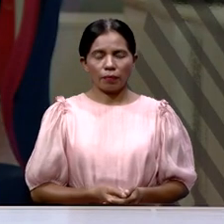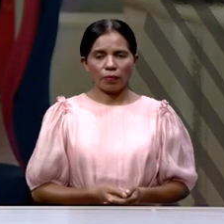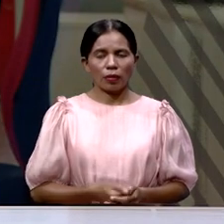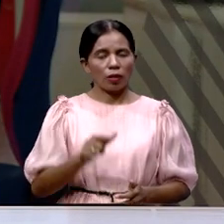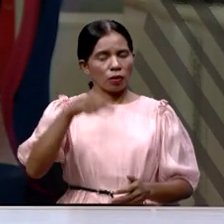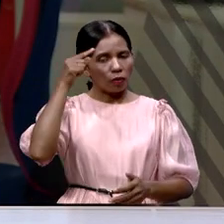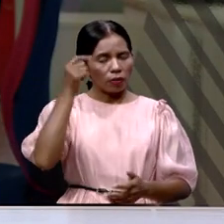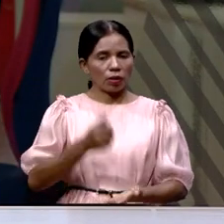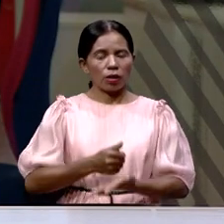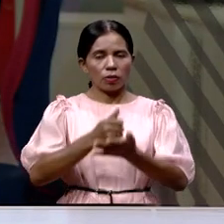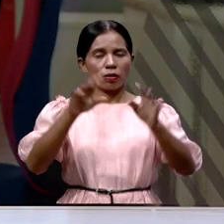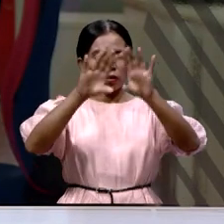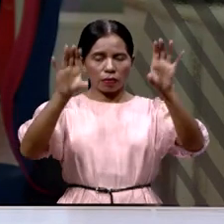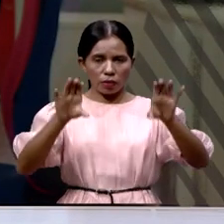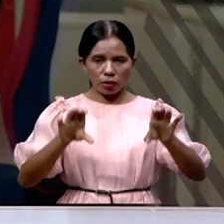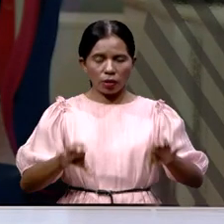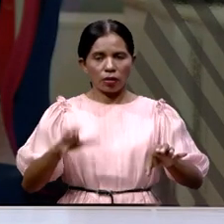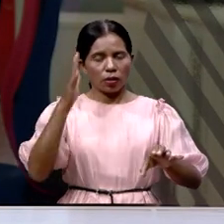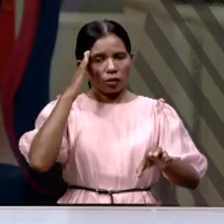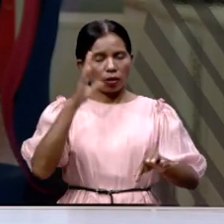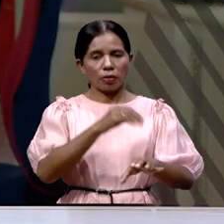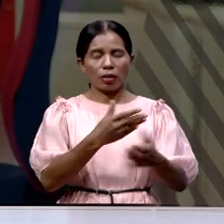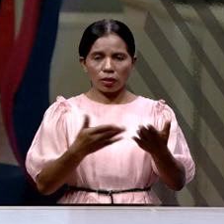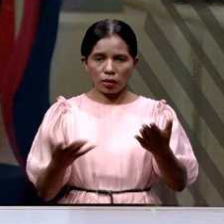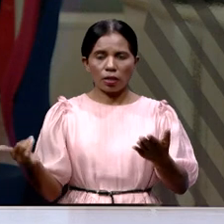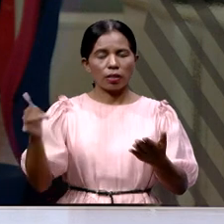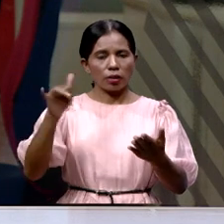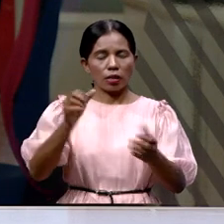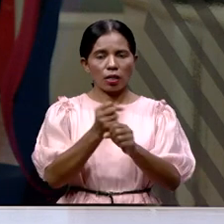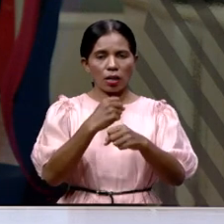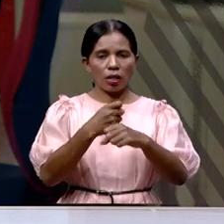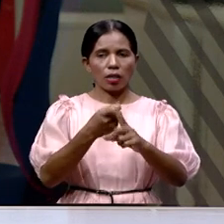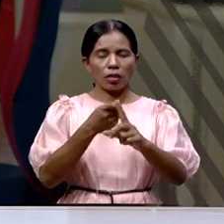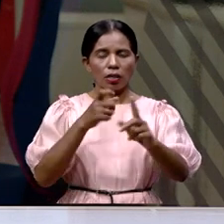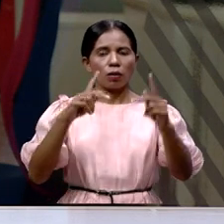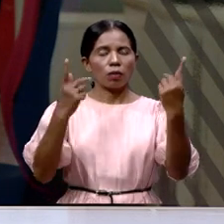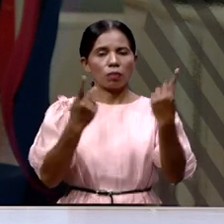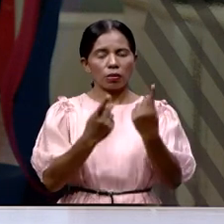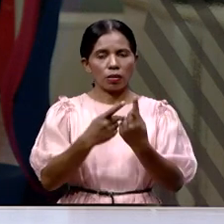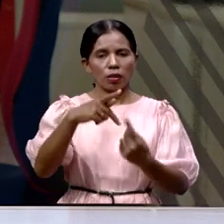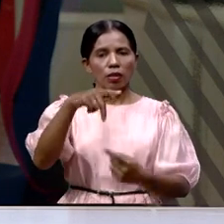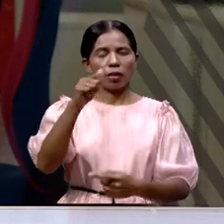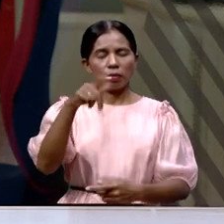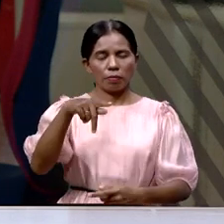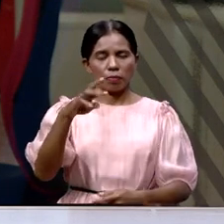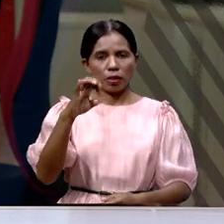Governo se facilita certificado de reconhecimento para produto local CNB, Produz, Russo e Companhia Caprilho.